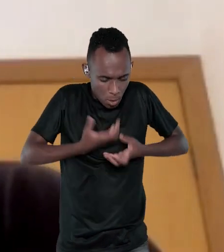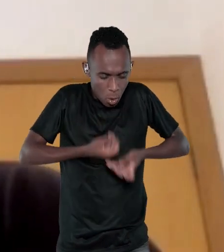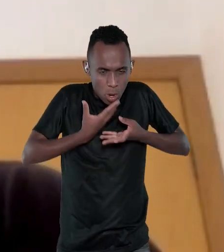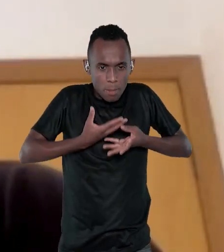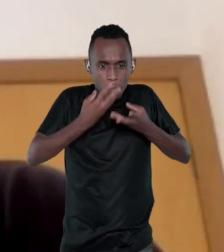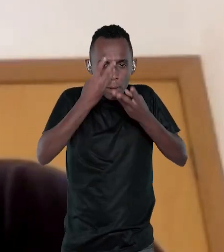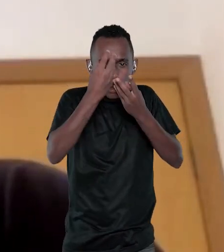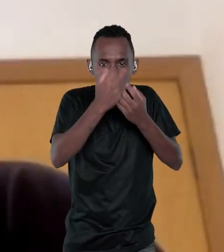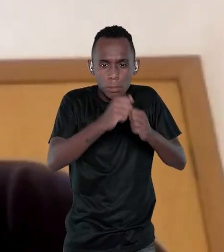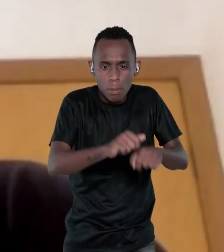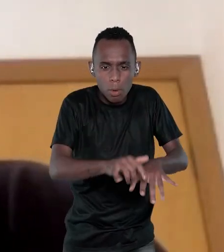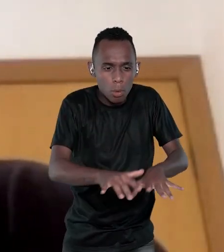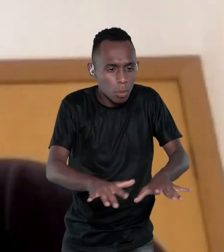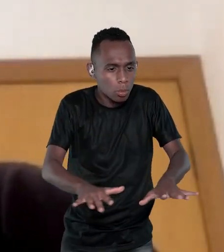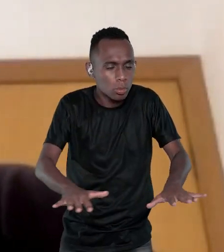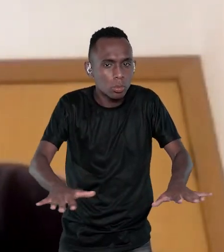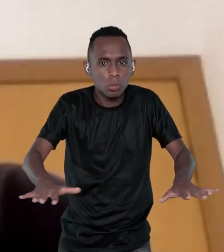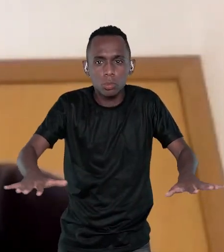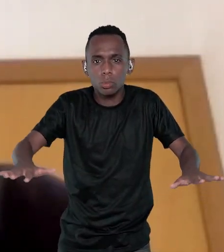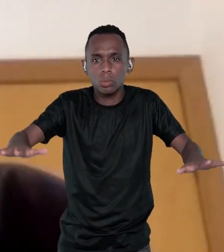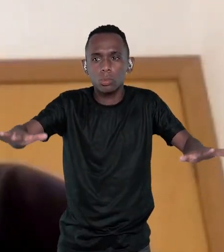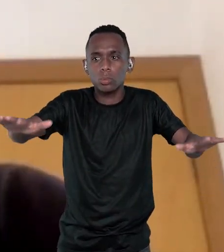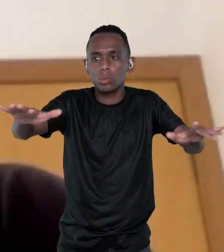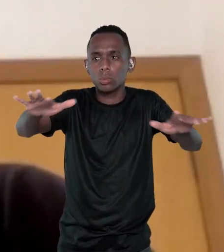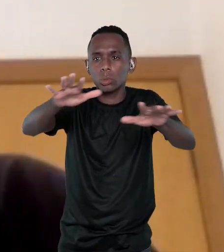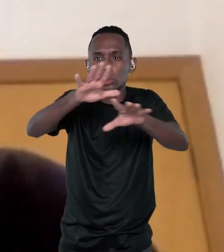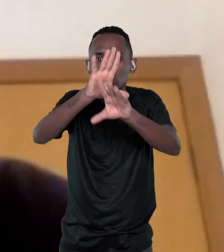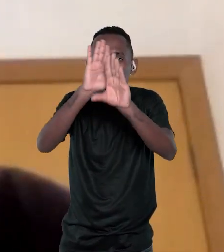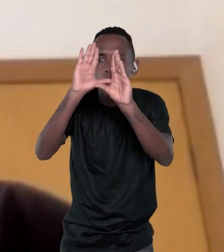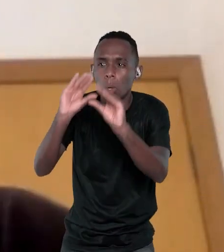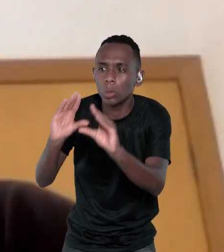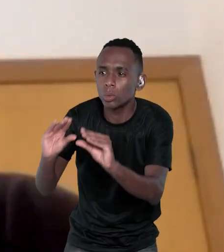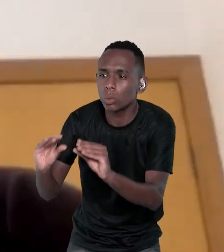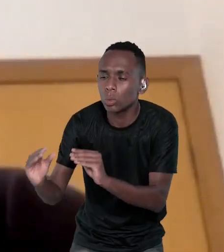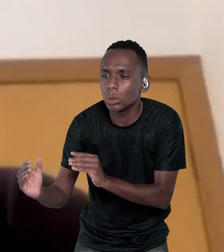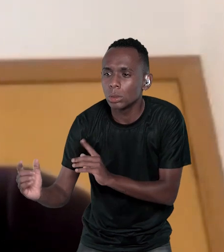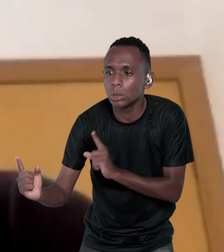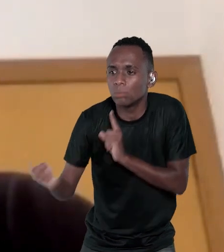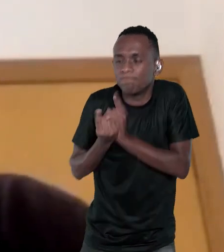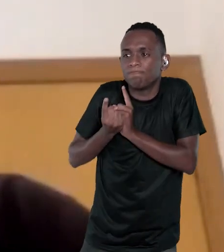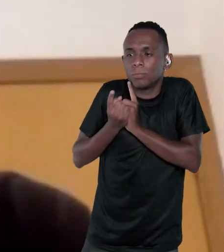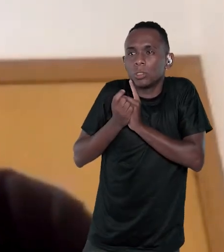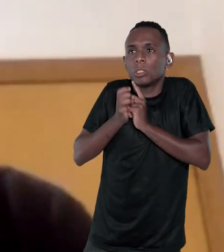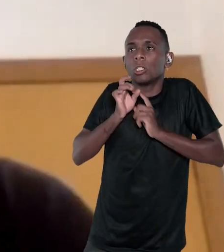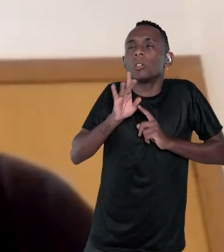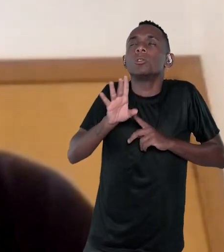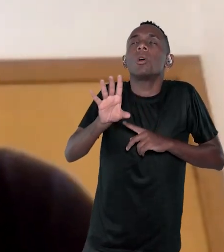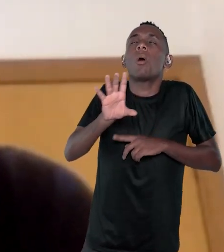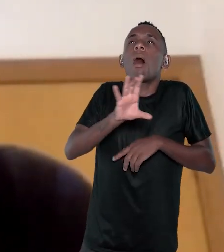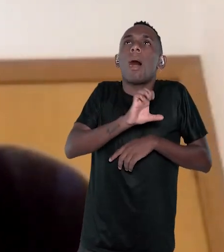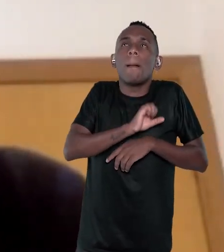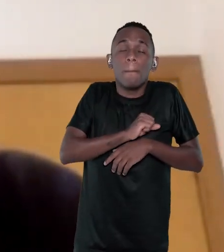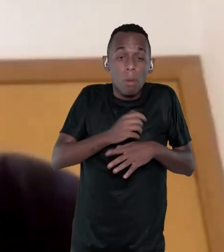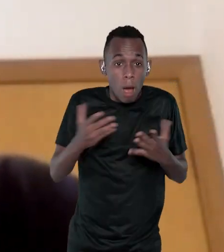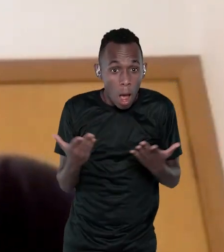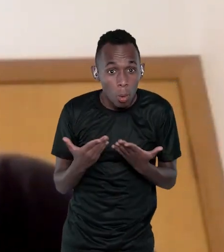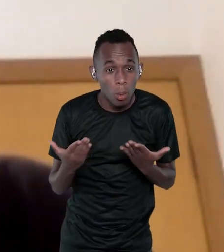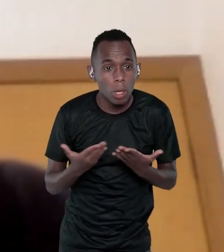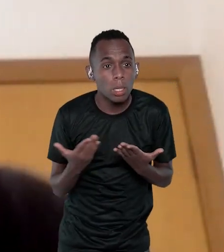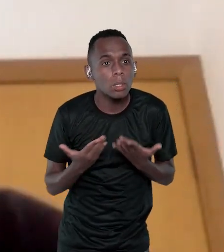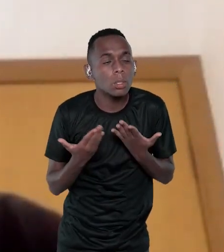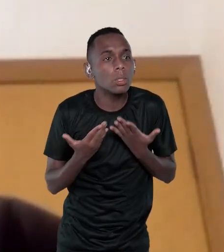seta envenenada da poesia. Rastejo sobre seu vestido, ó grande dama noturna que me